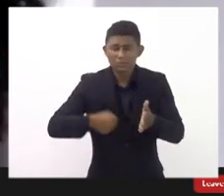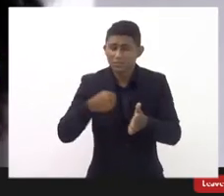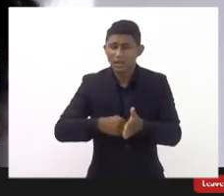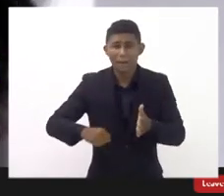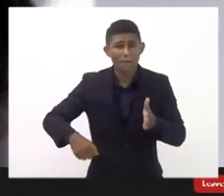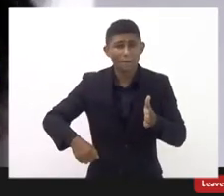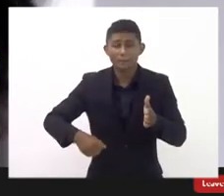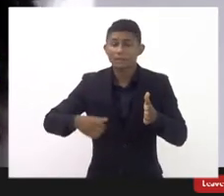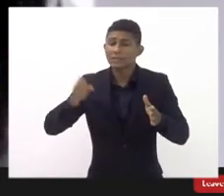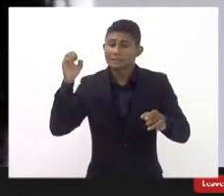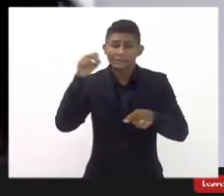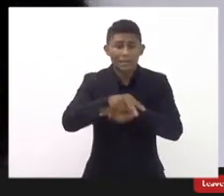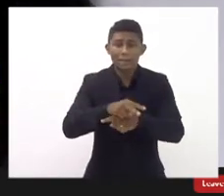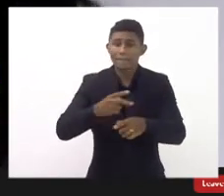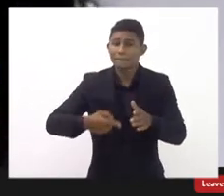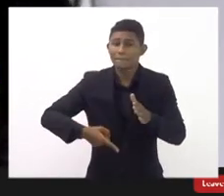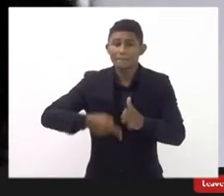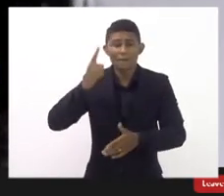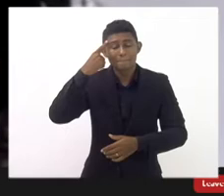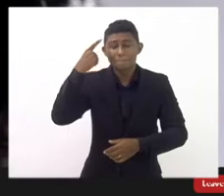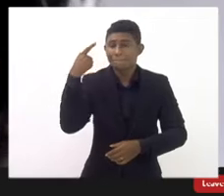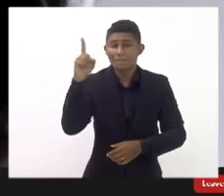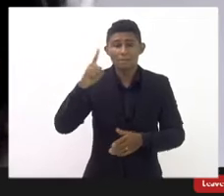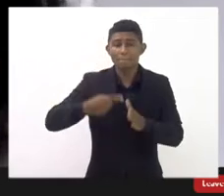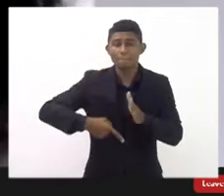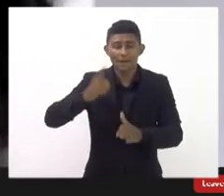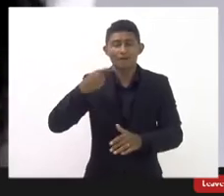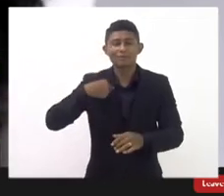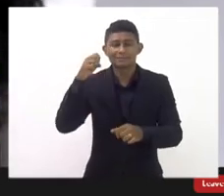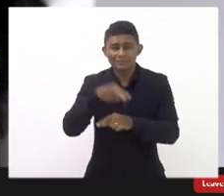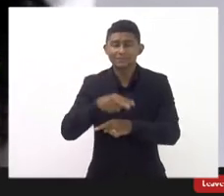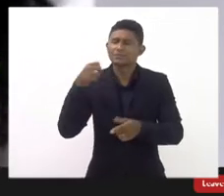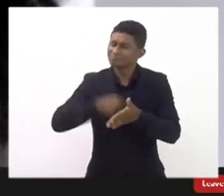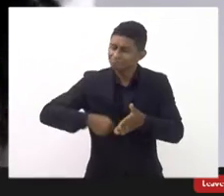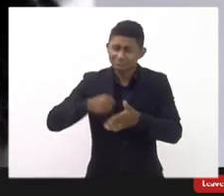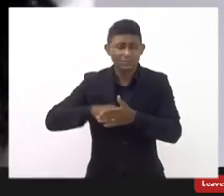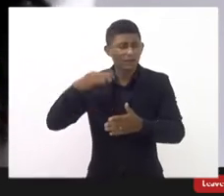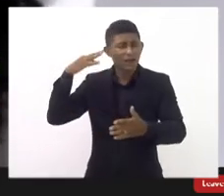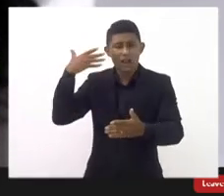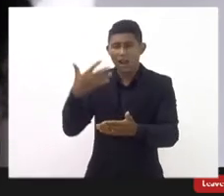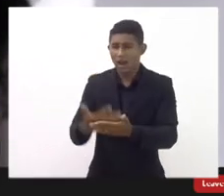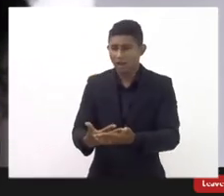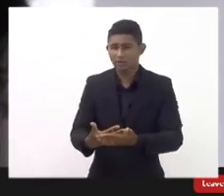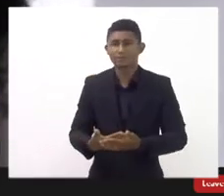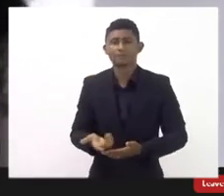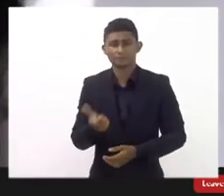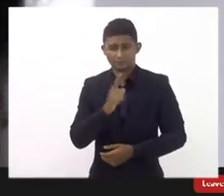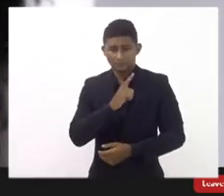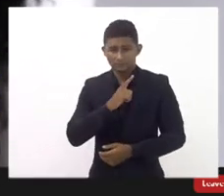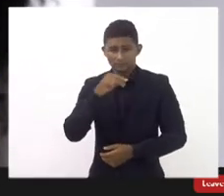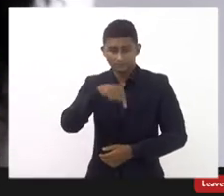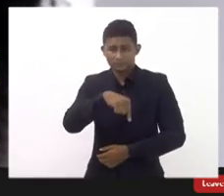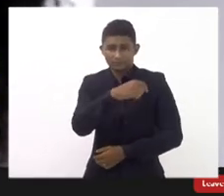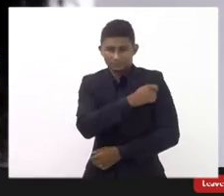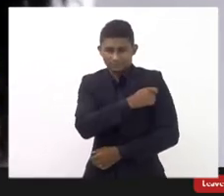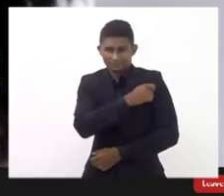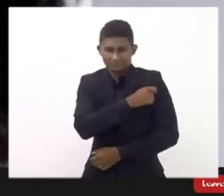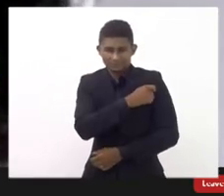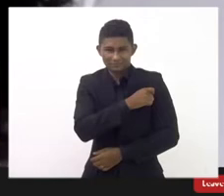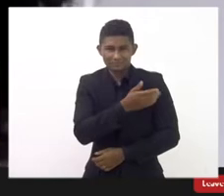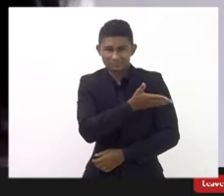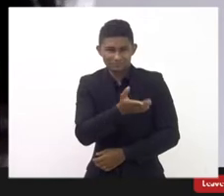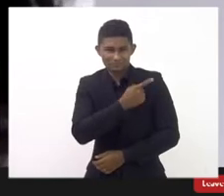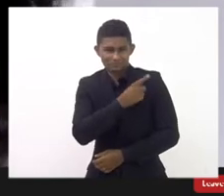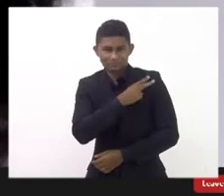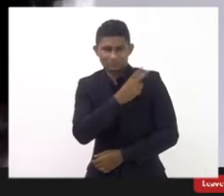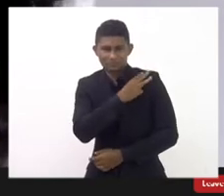os cursos concomitante e subsequente, né, que no caso para a gente lida com meio com um bloco só, concomitante e subsequente, já que a maioria dos